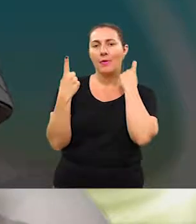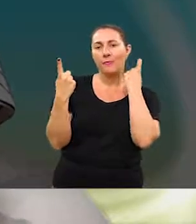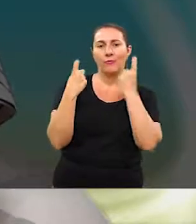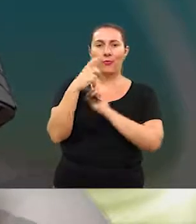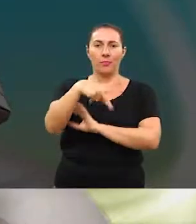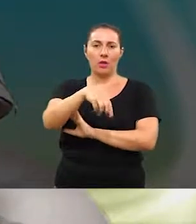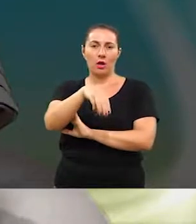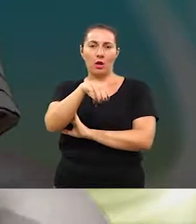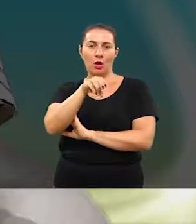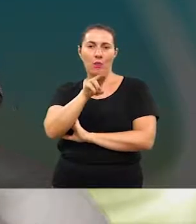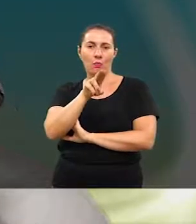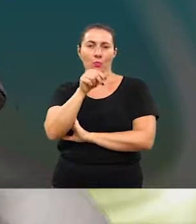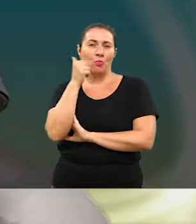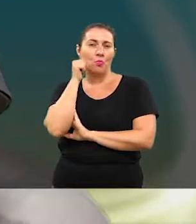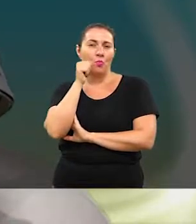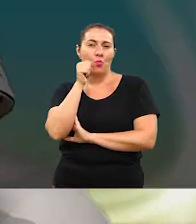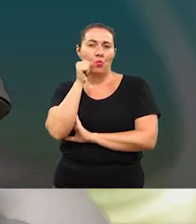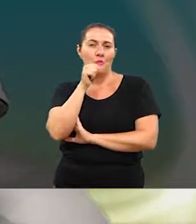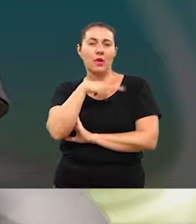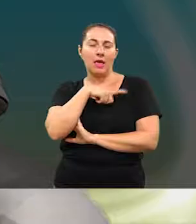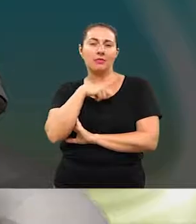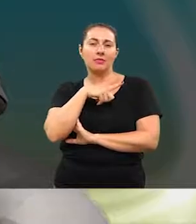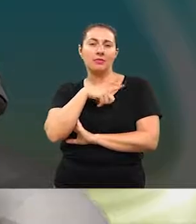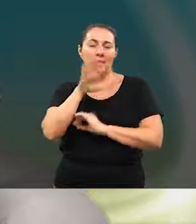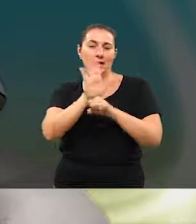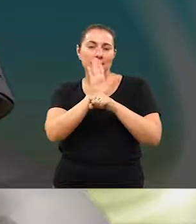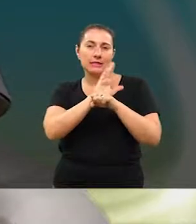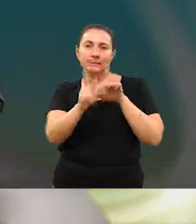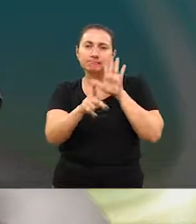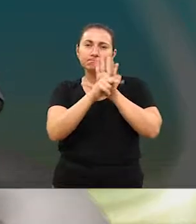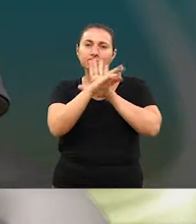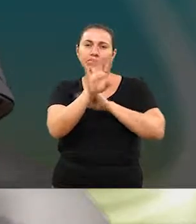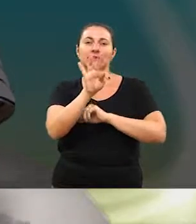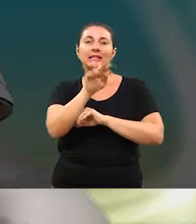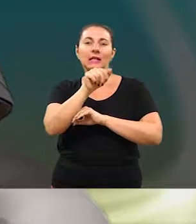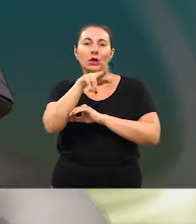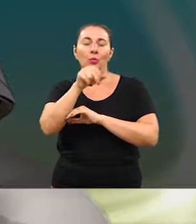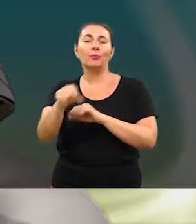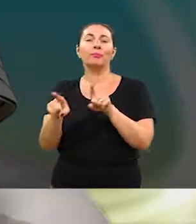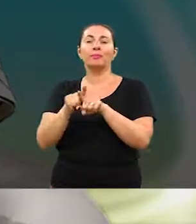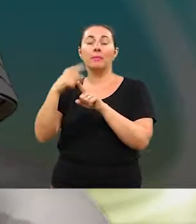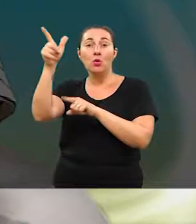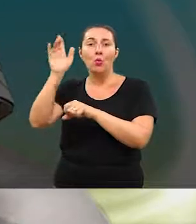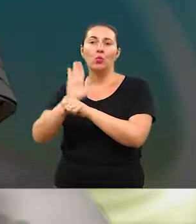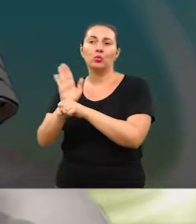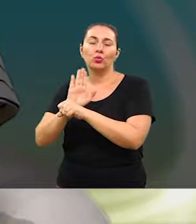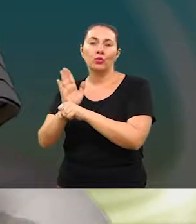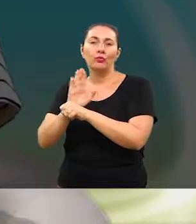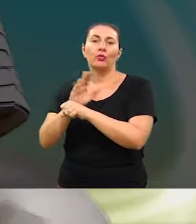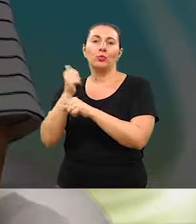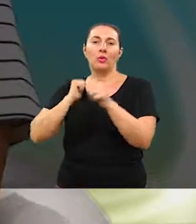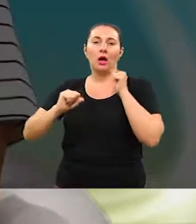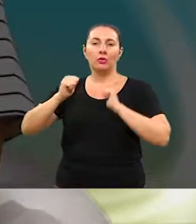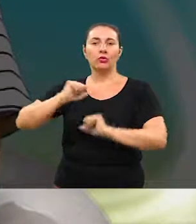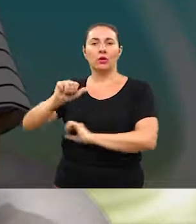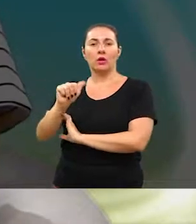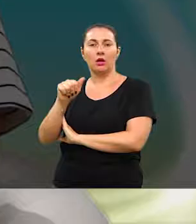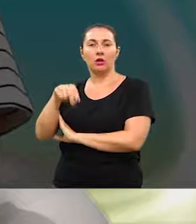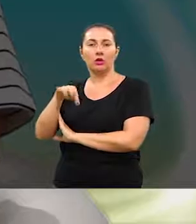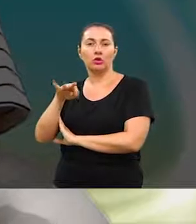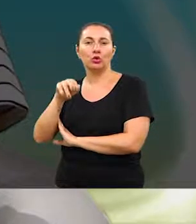pouquinho mais antigo, mas que tem uma cena linda também de tango. Tem um filme com o Antônio Bandeiras, que é Vem Dançar, que ele é um professor